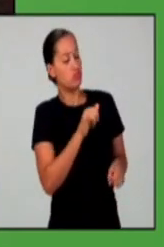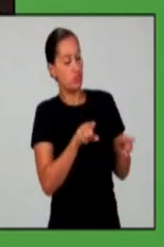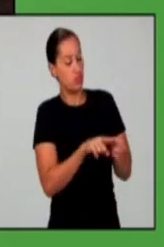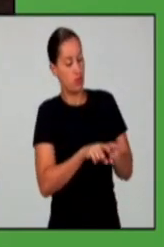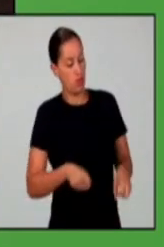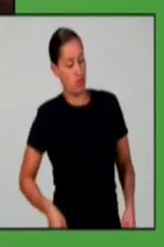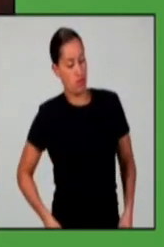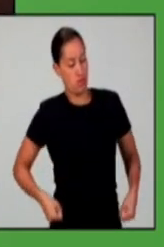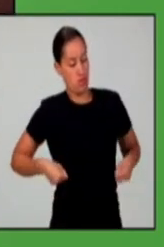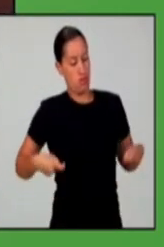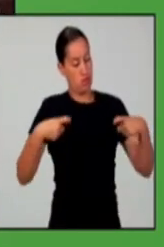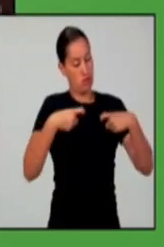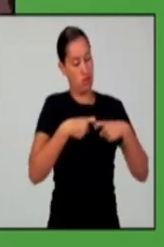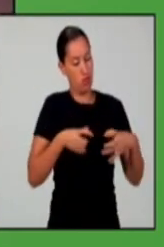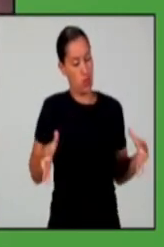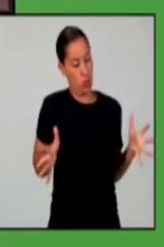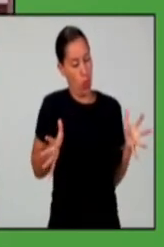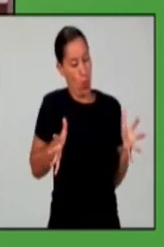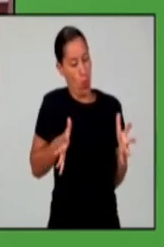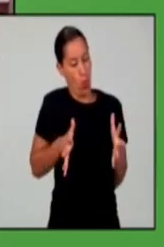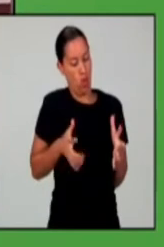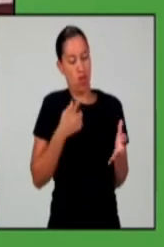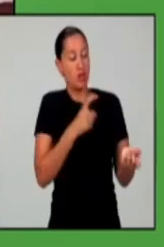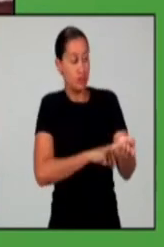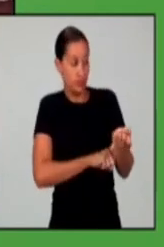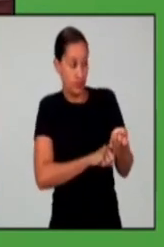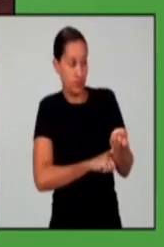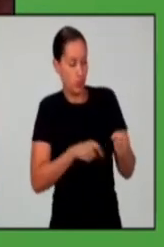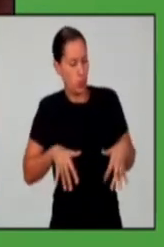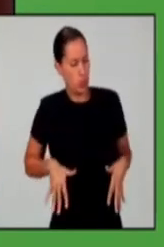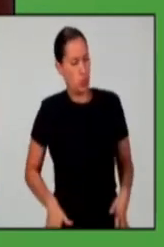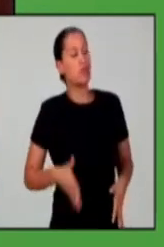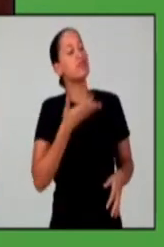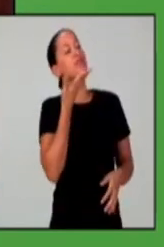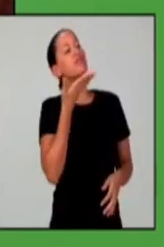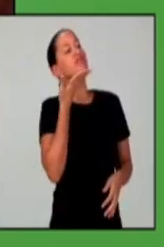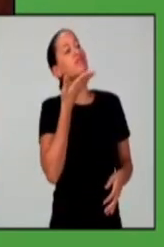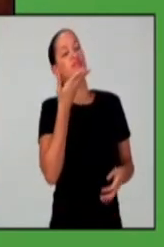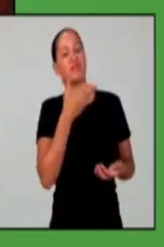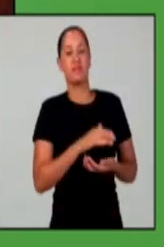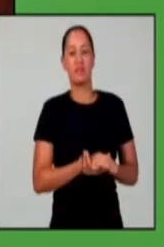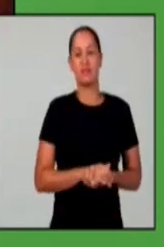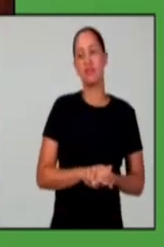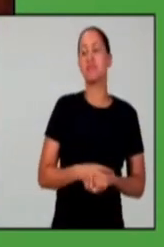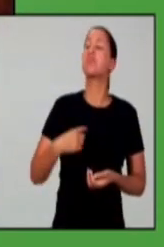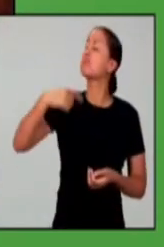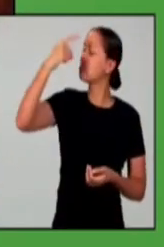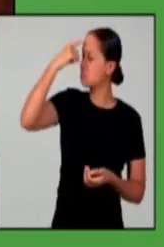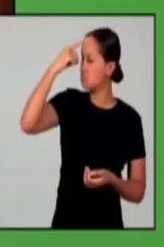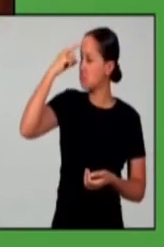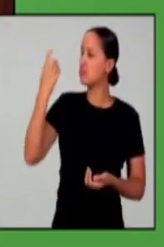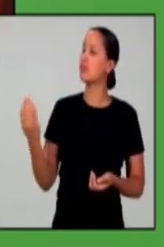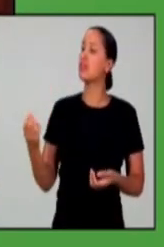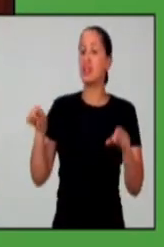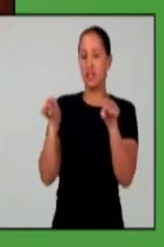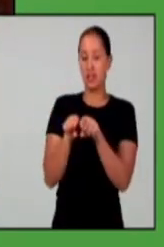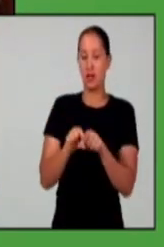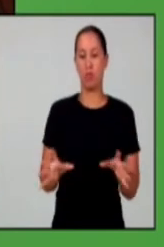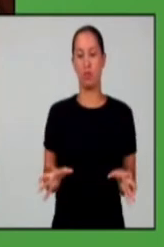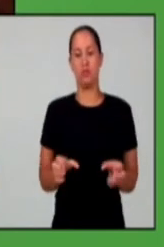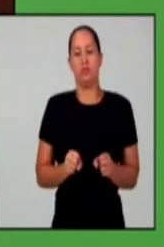Elas fazem pressão nas pernas e melhoram a circulação sanguínea. Maravilha, hein? Pelo jeito, não só